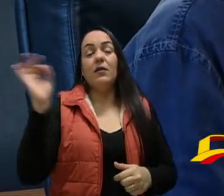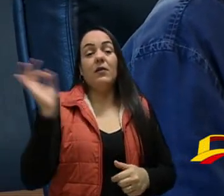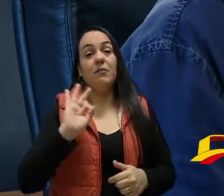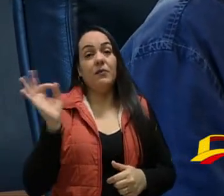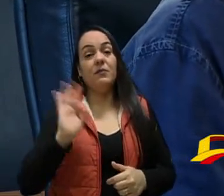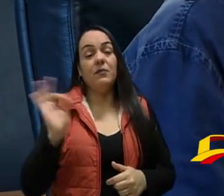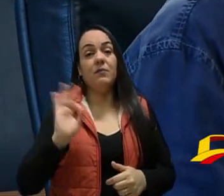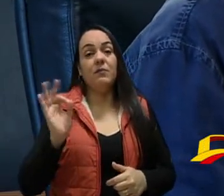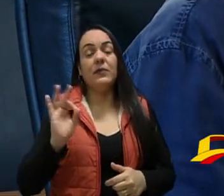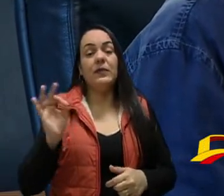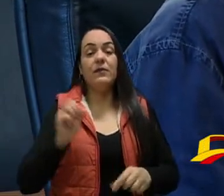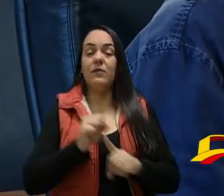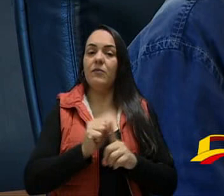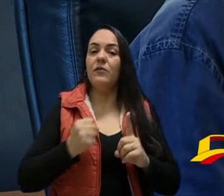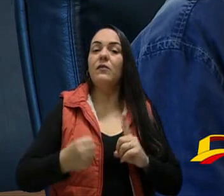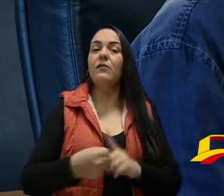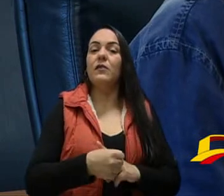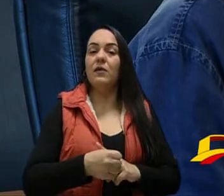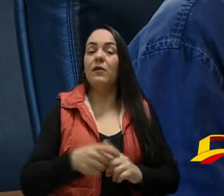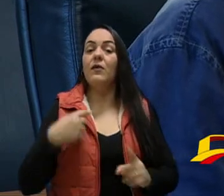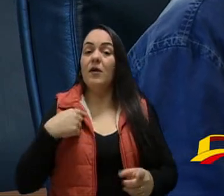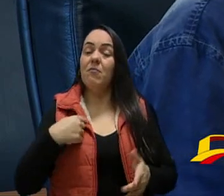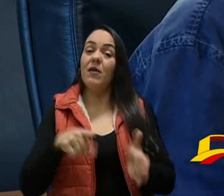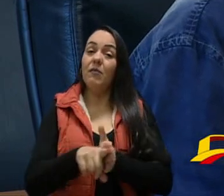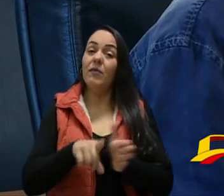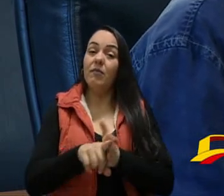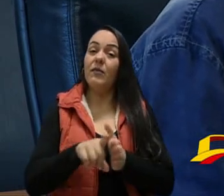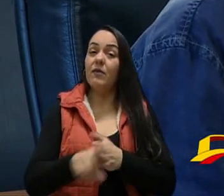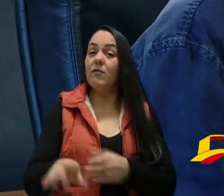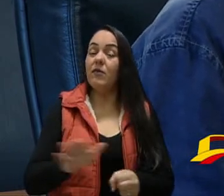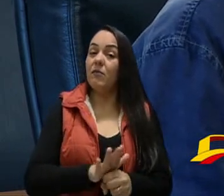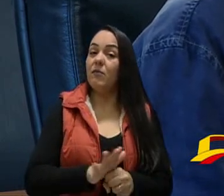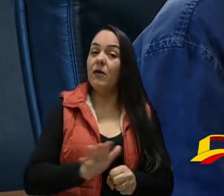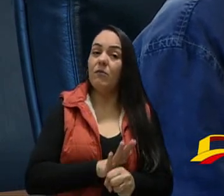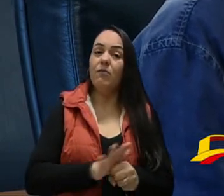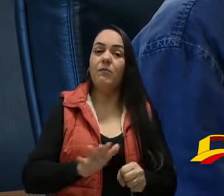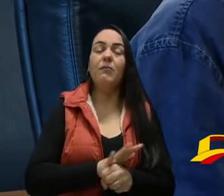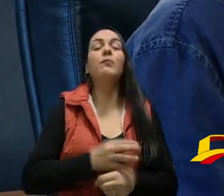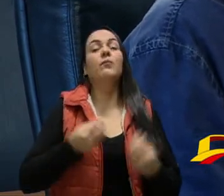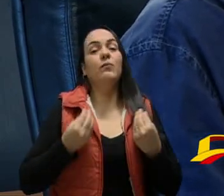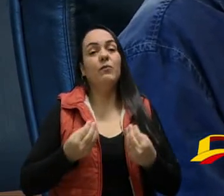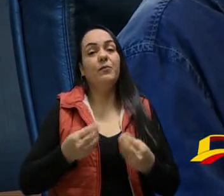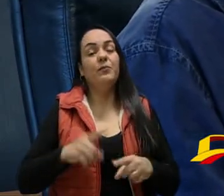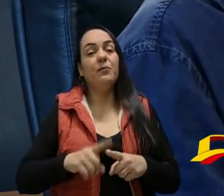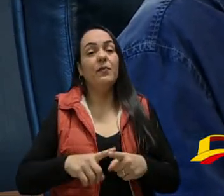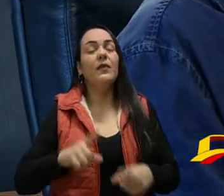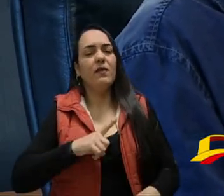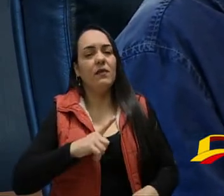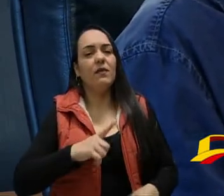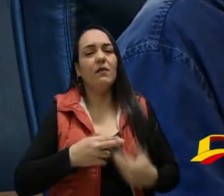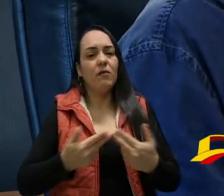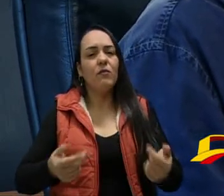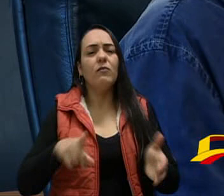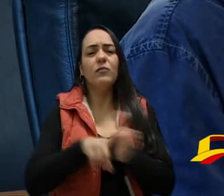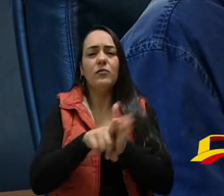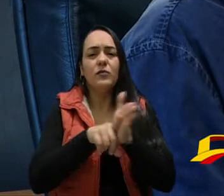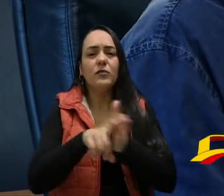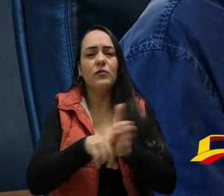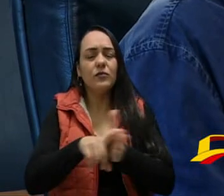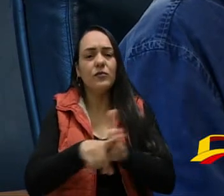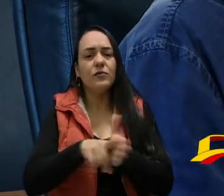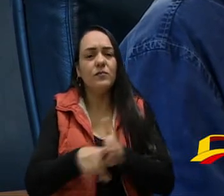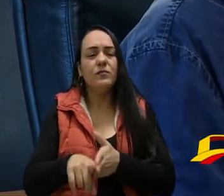população então a minha pergunta ainda complementar com relação a essa questão seguinte existe algum estudo